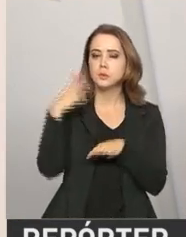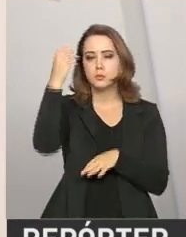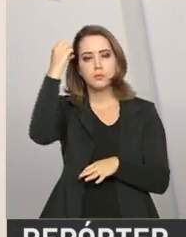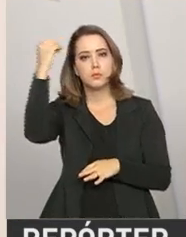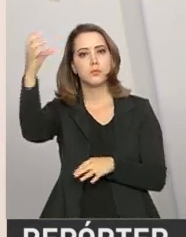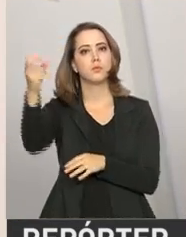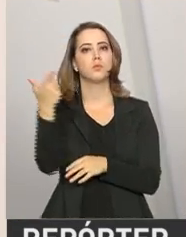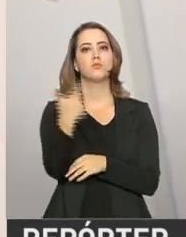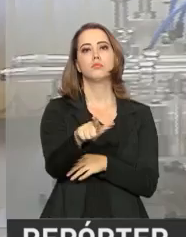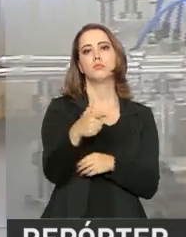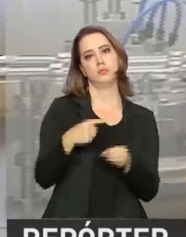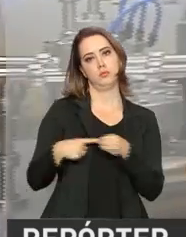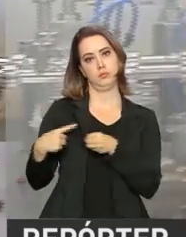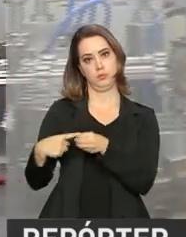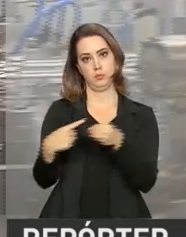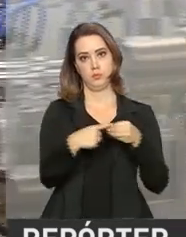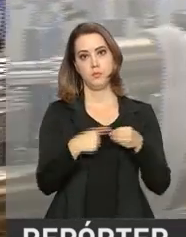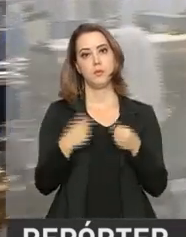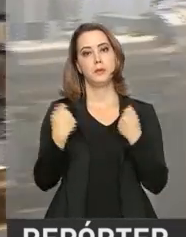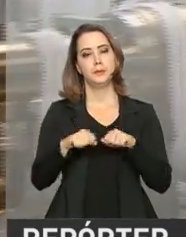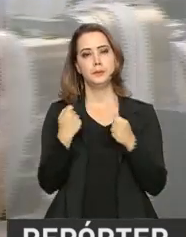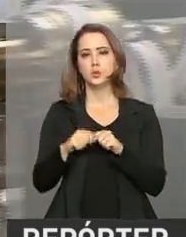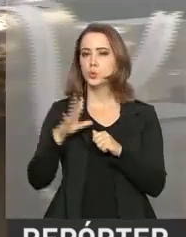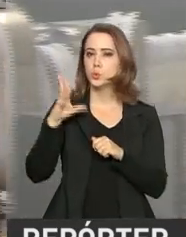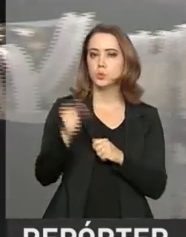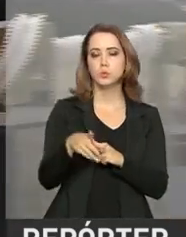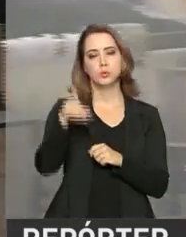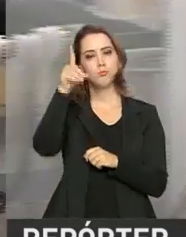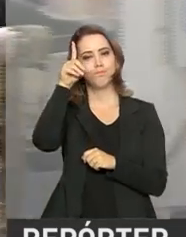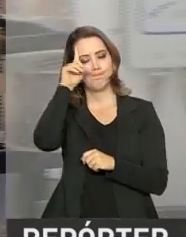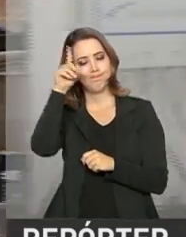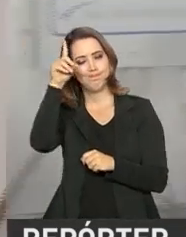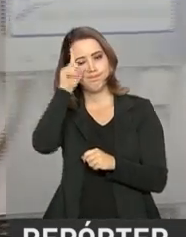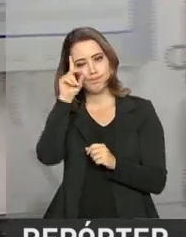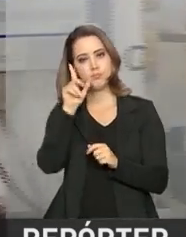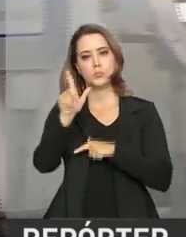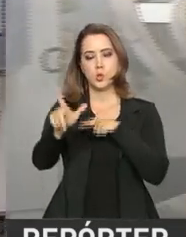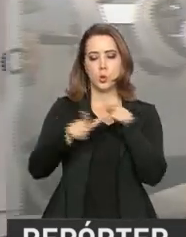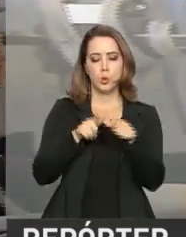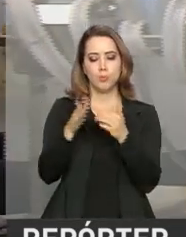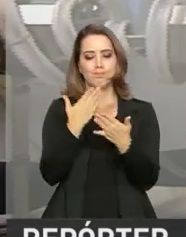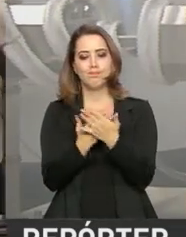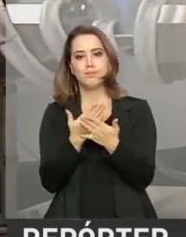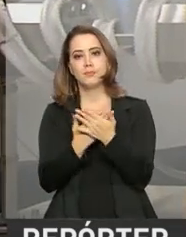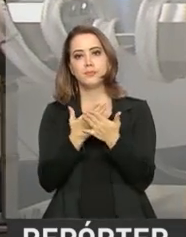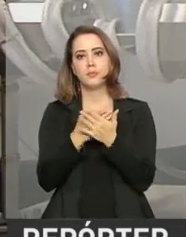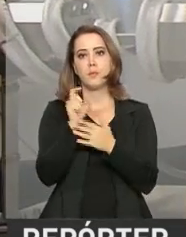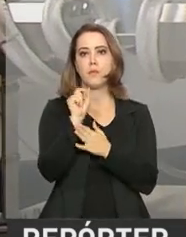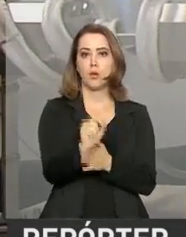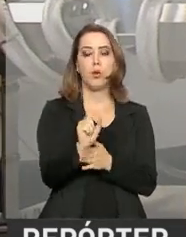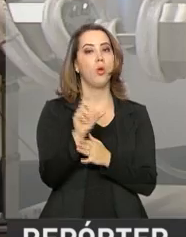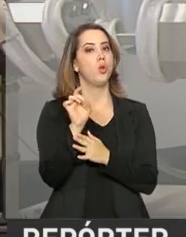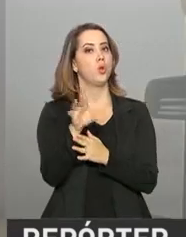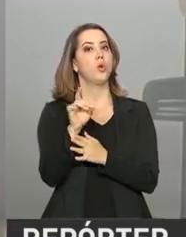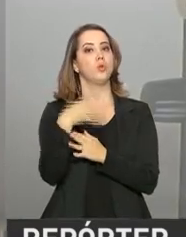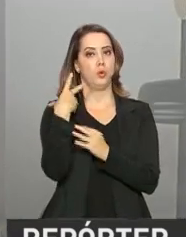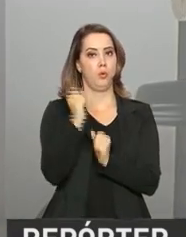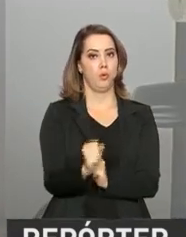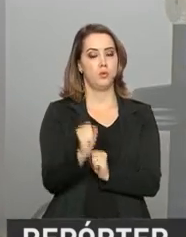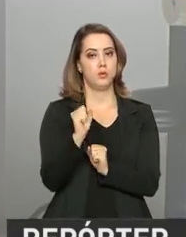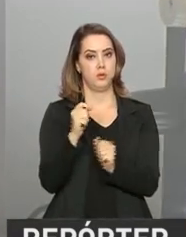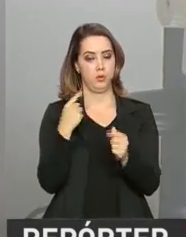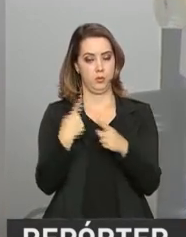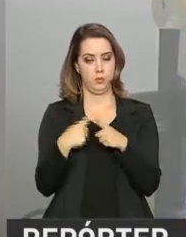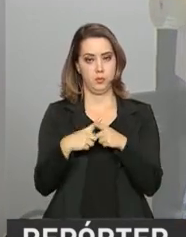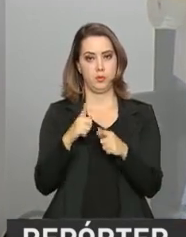Brasília e Precisou se dedicar todo dia ao trabalho e isso só foi possível graças a uma bolsa da Caps essa